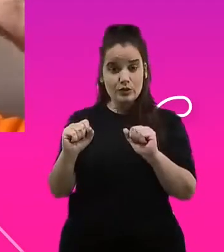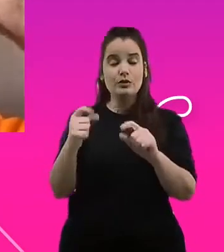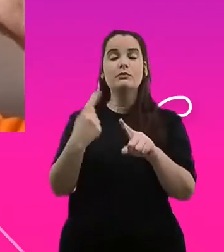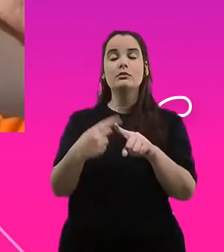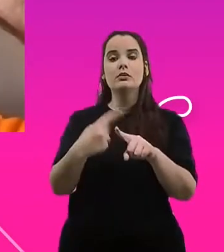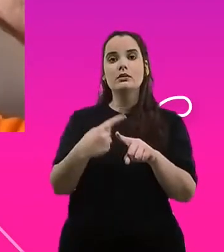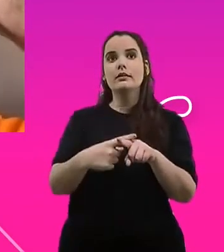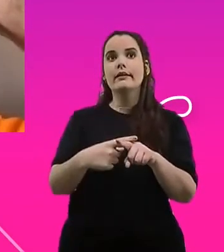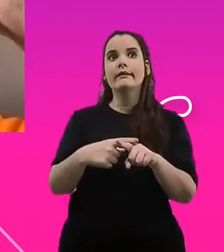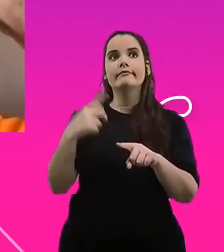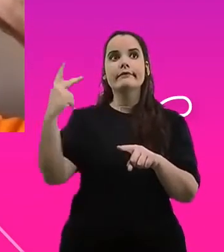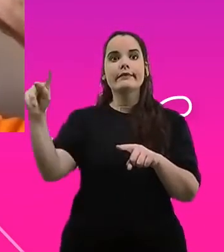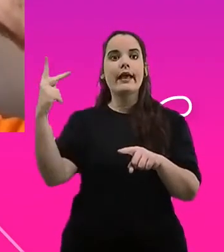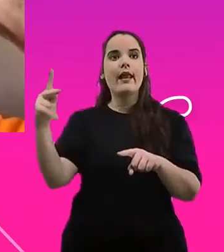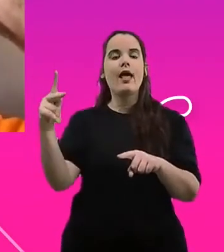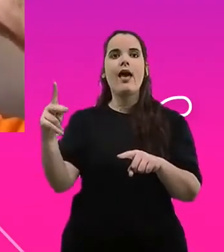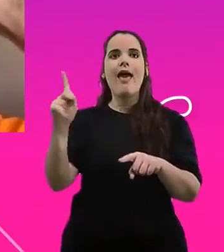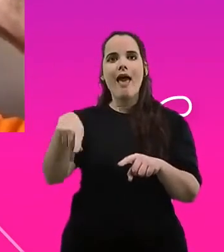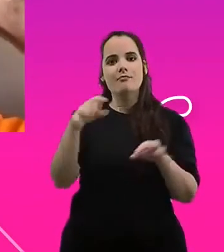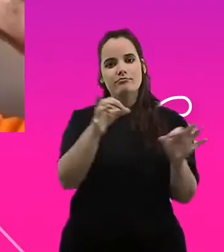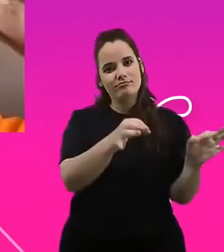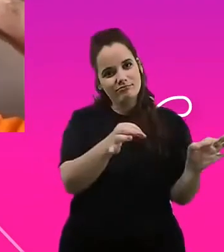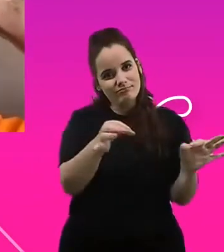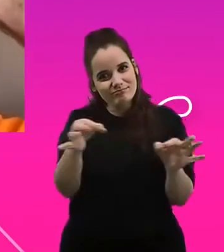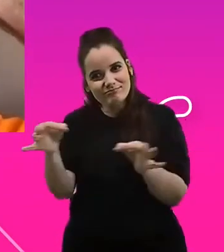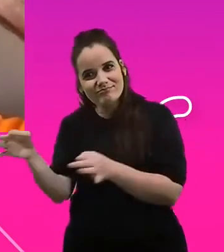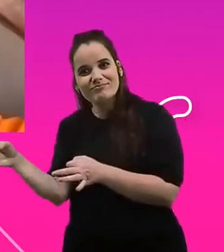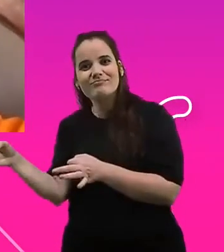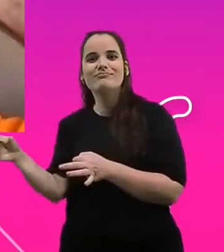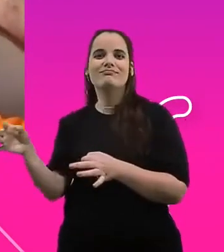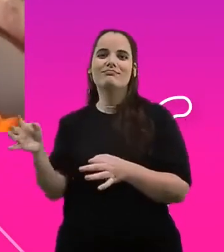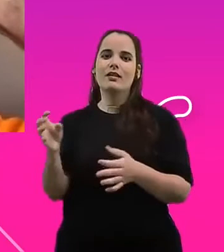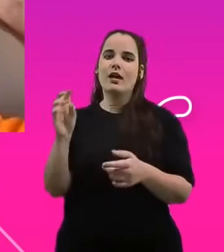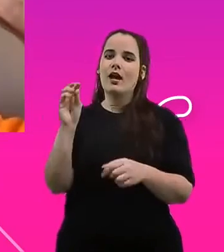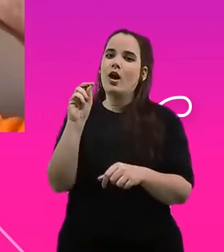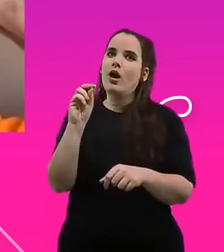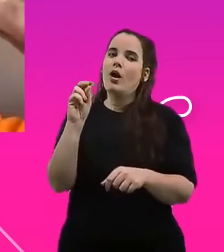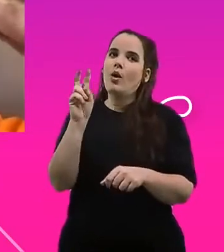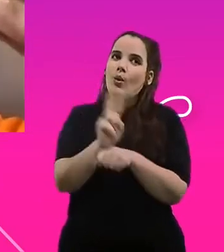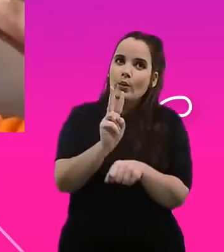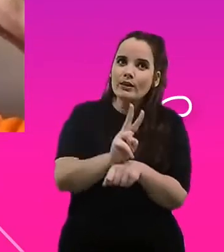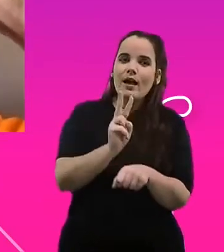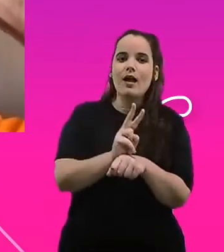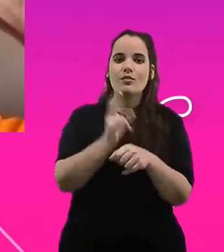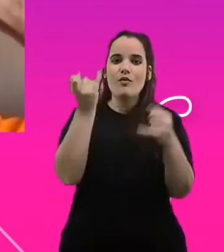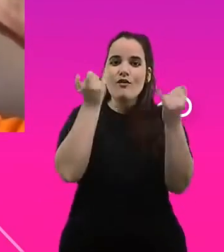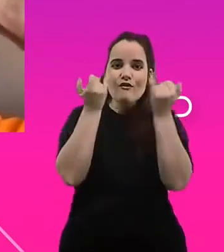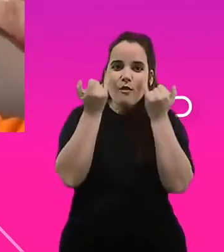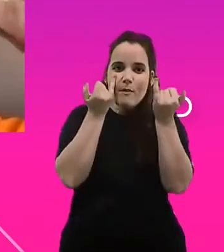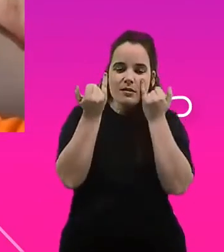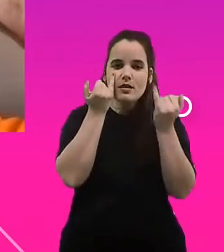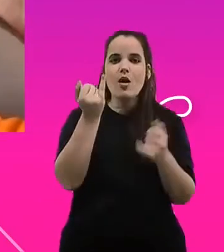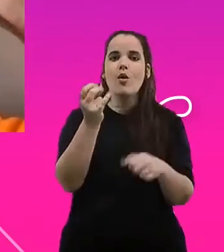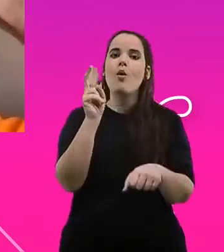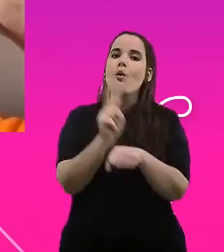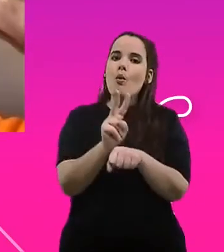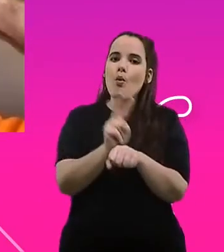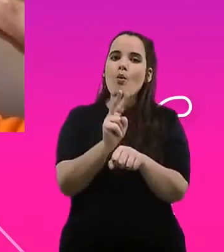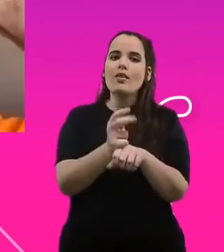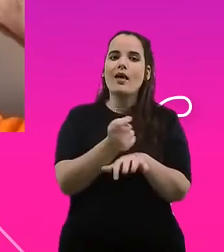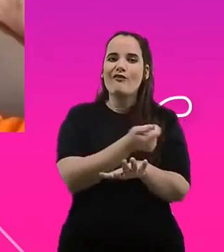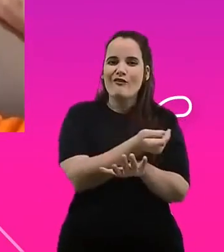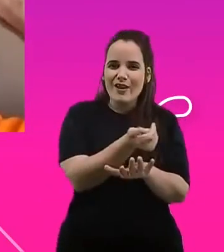faz, né? Tem que ter cuidado com a informação que a gente está passando para as pessoas, cuidado com fake news, cuidado com as falácias, cuidado